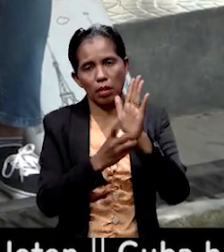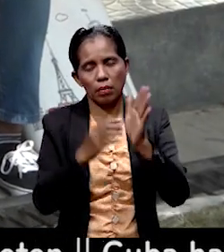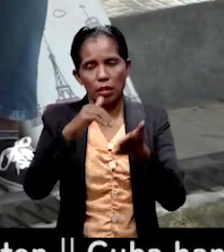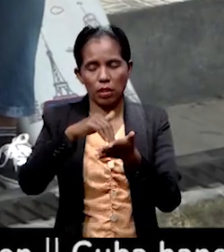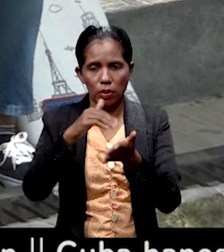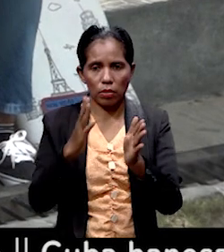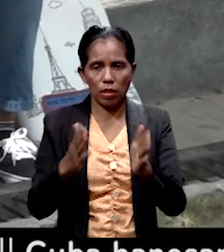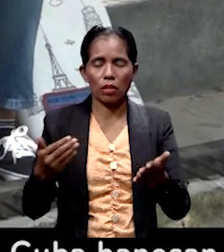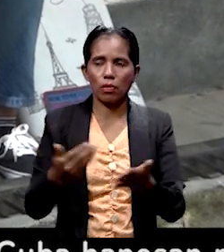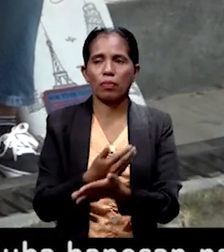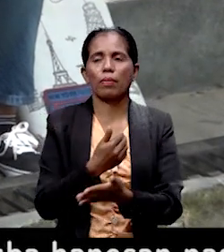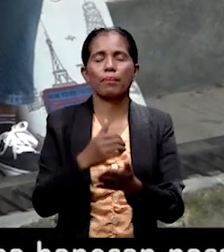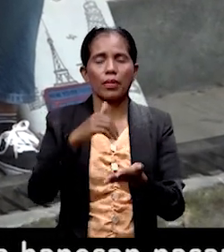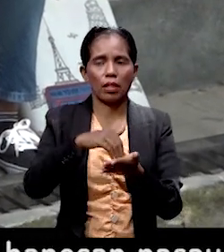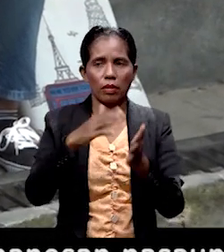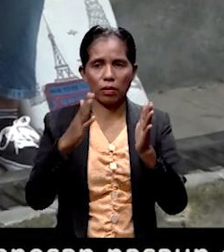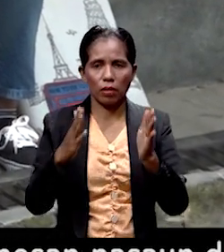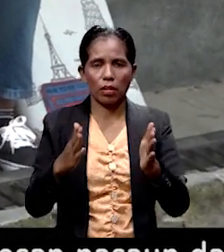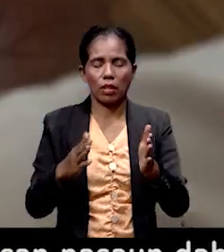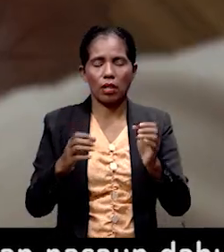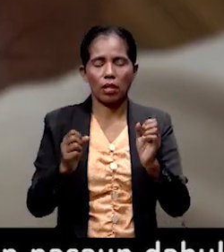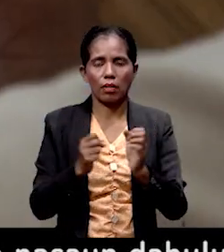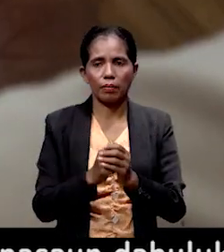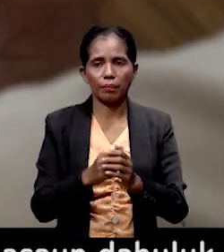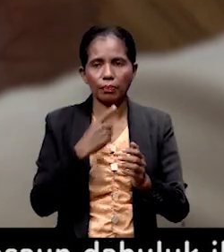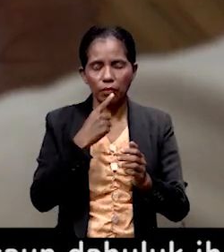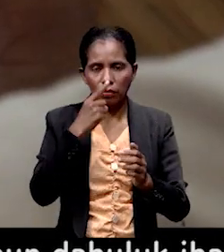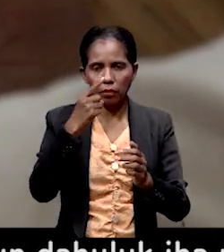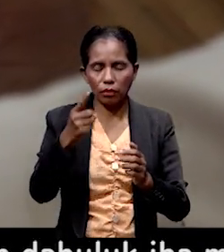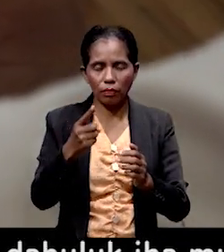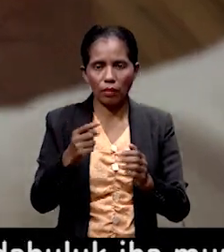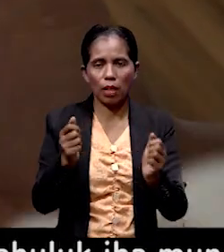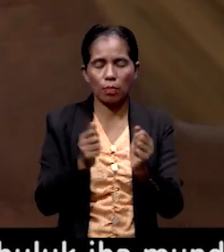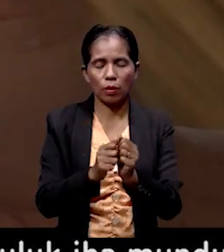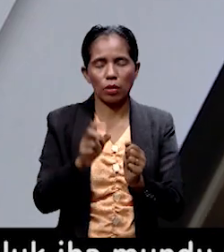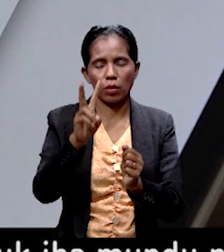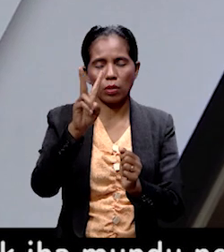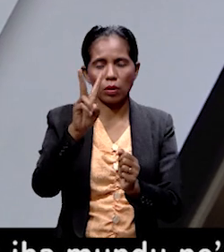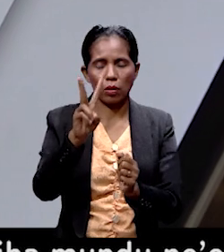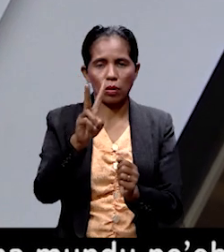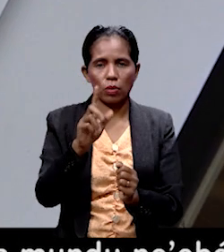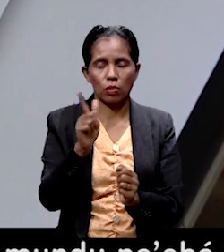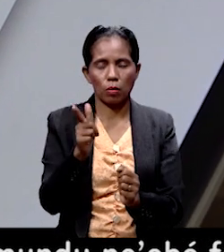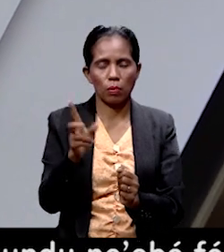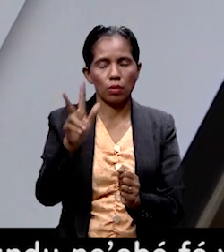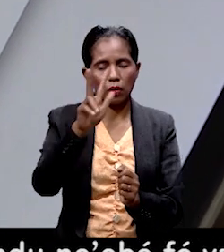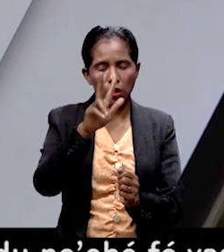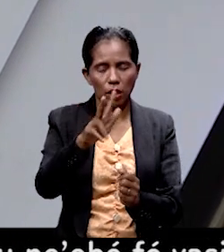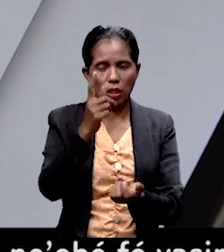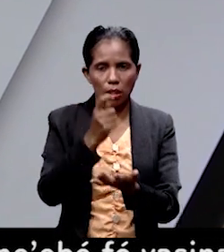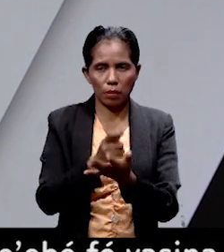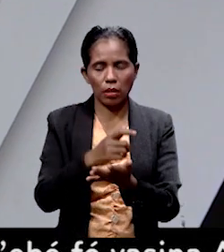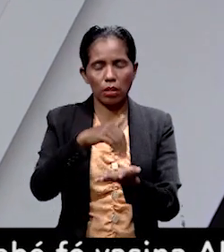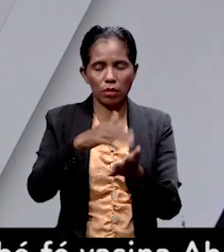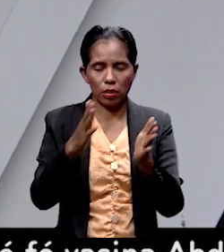fon. Estudante licenciatura no estudante pós-graduação mestrado ha mutu krihun rua nulu resin tolu liu no ba estudante ne besida o